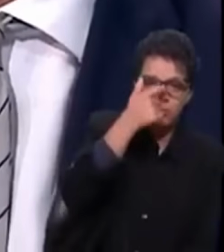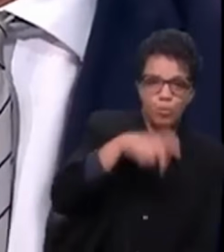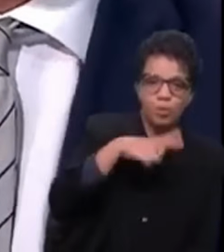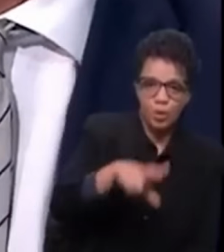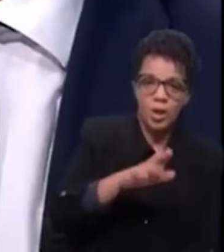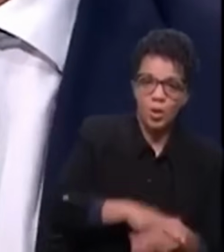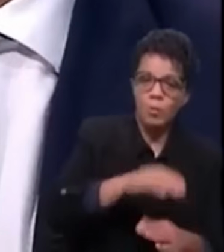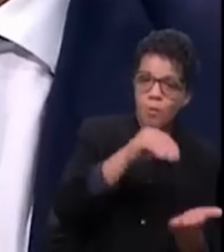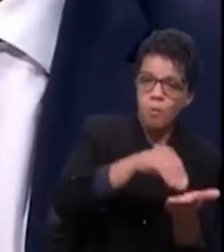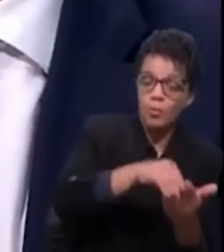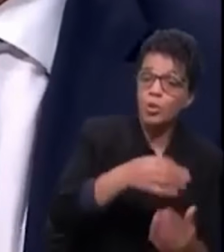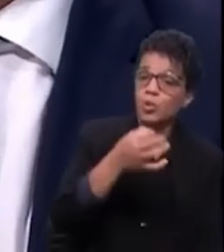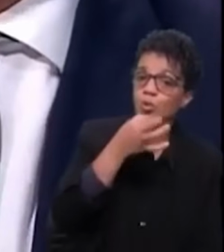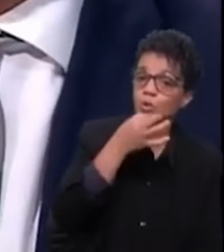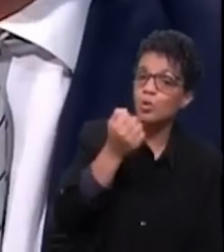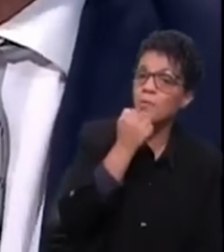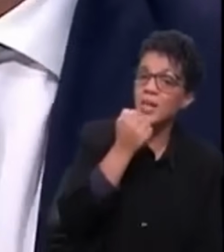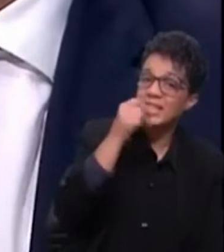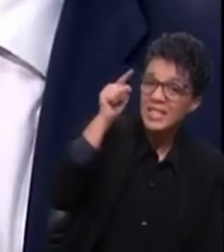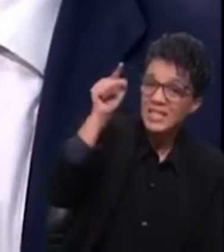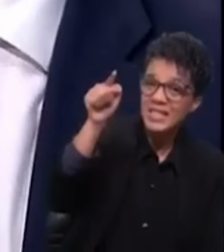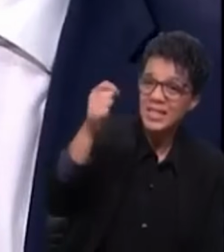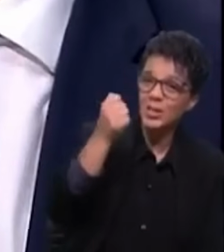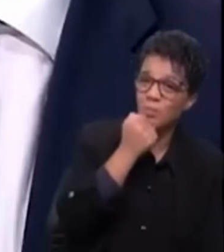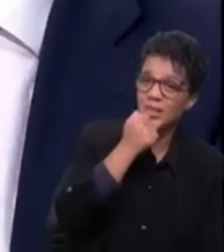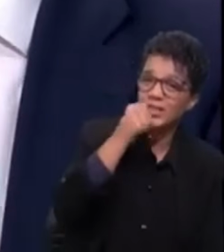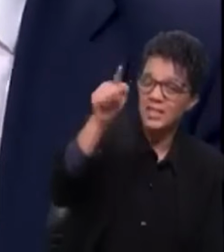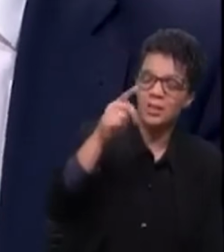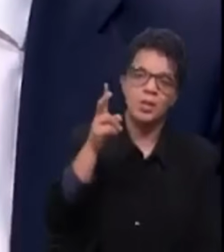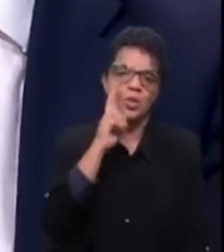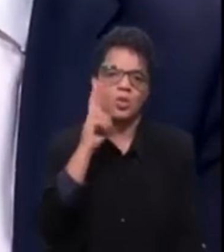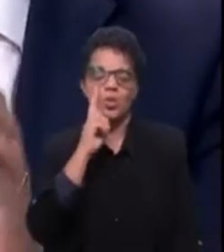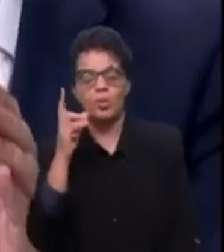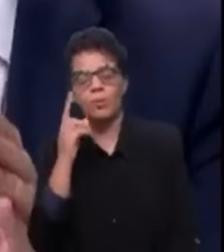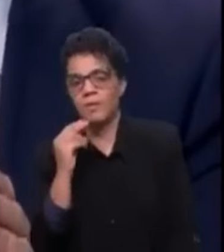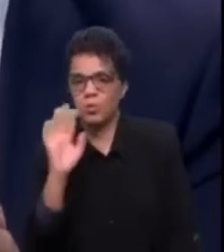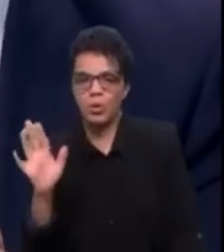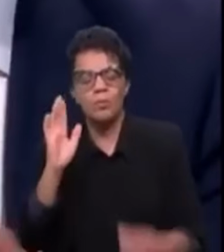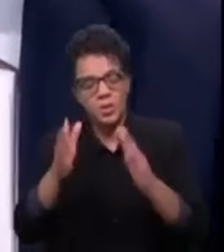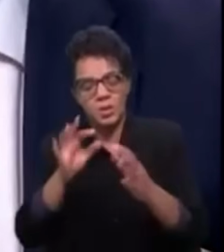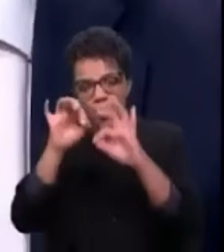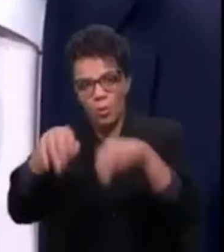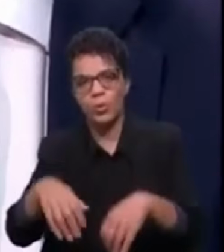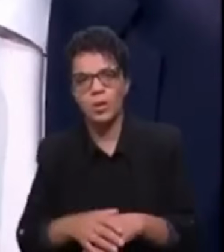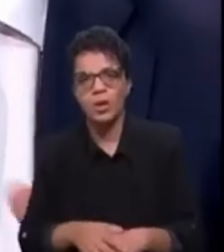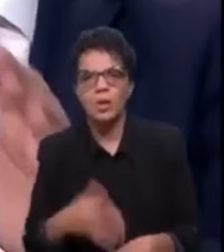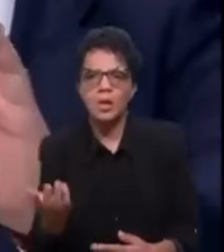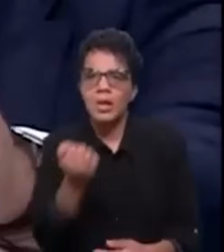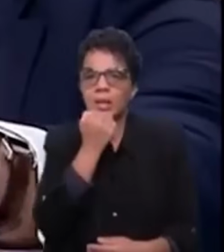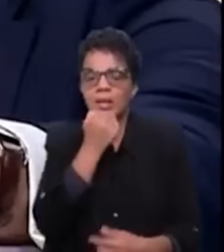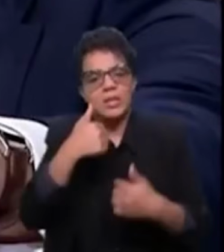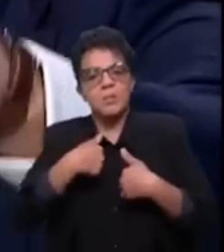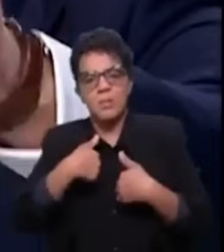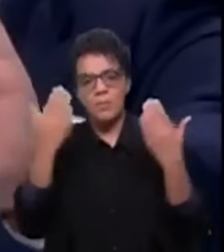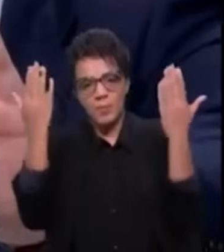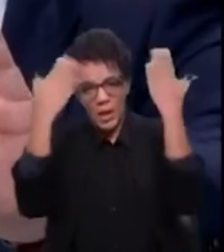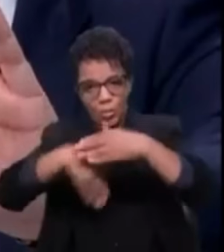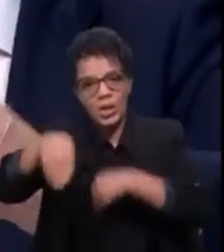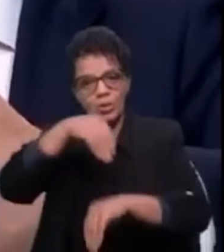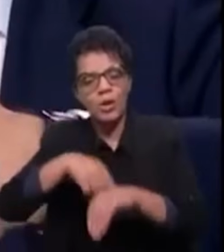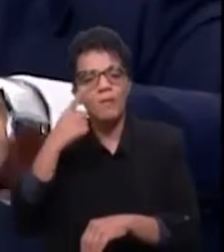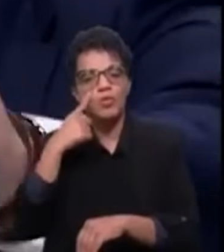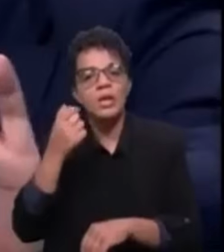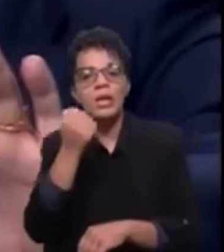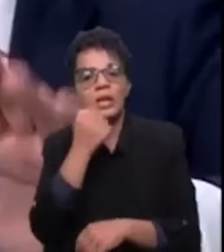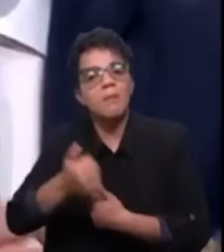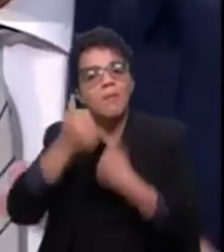estão poes não se ria Ventura conu por favor tenho concluir mas eu tenho queir ria-se de mim na noite eleitoral veremos Quem ri